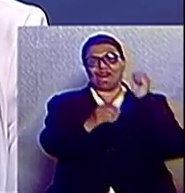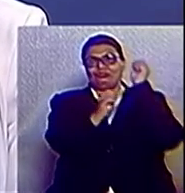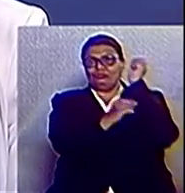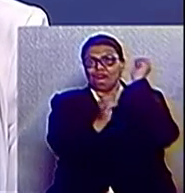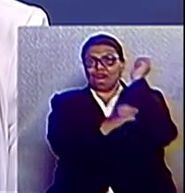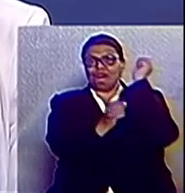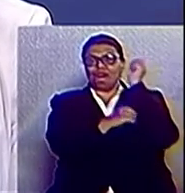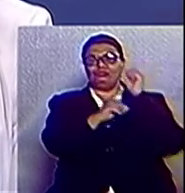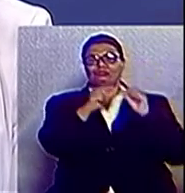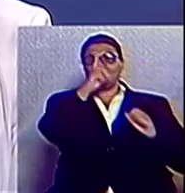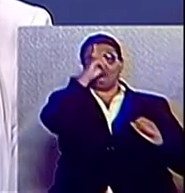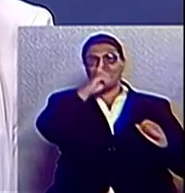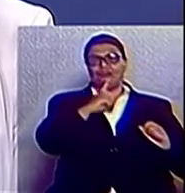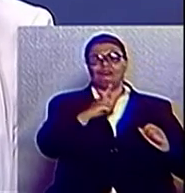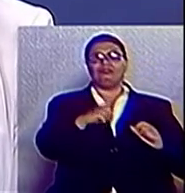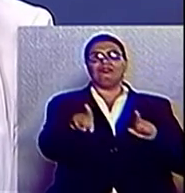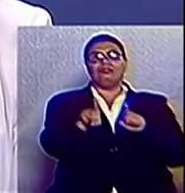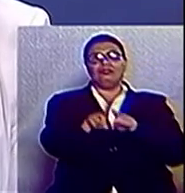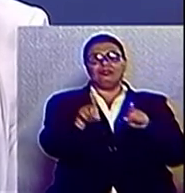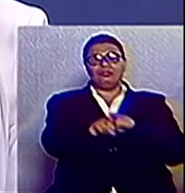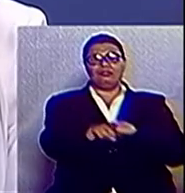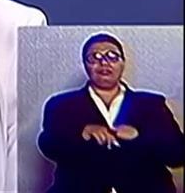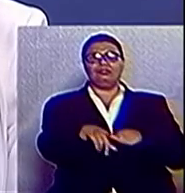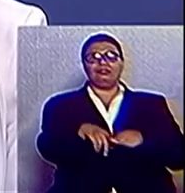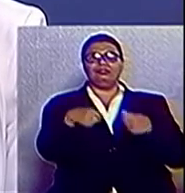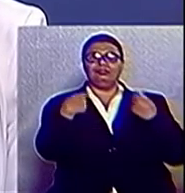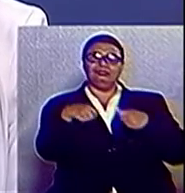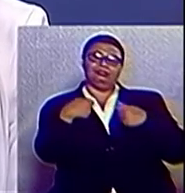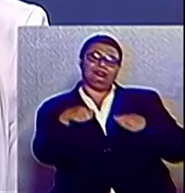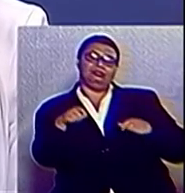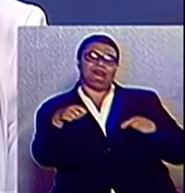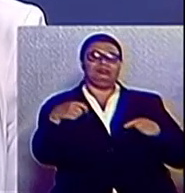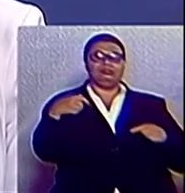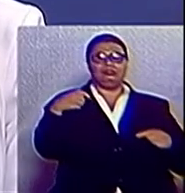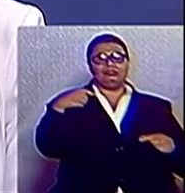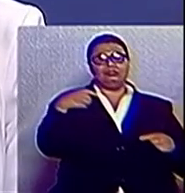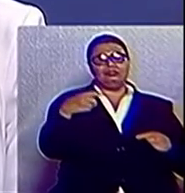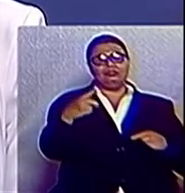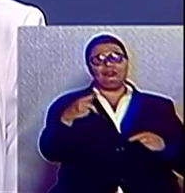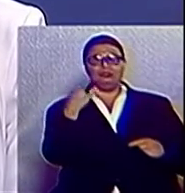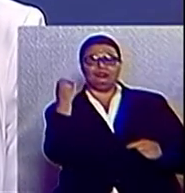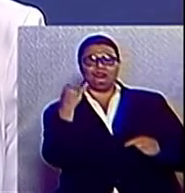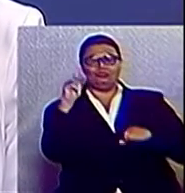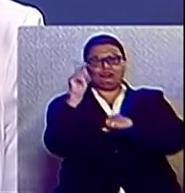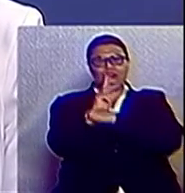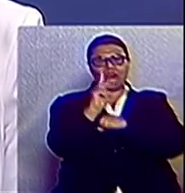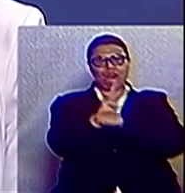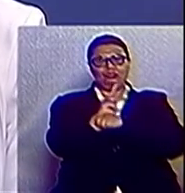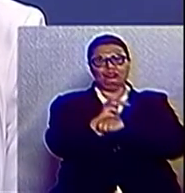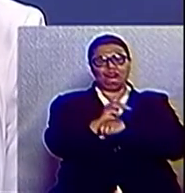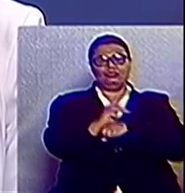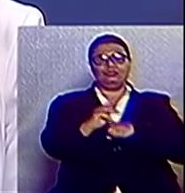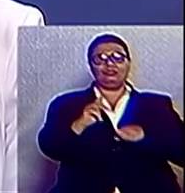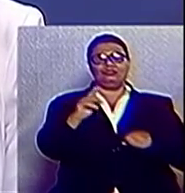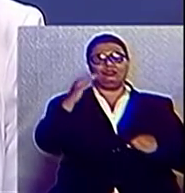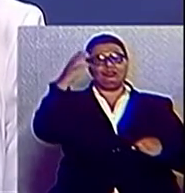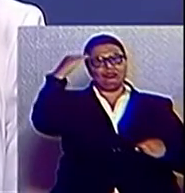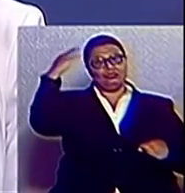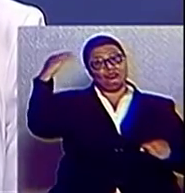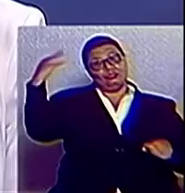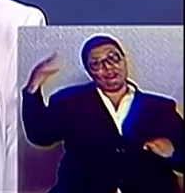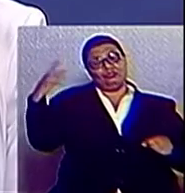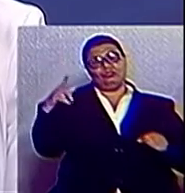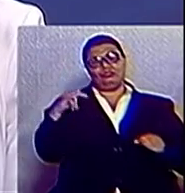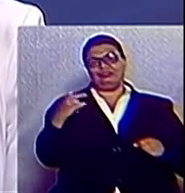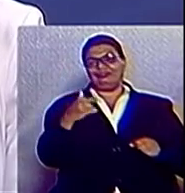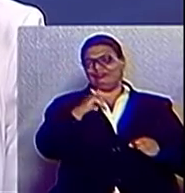revitalização. Também a gente precisa valorizar os nossos artistas, que infelizmente têm